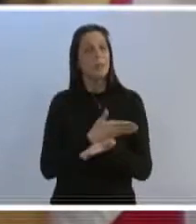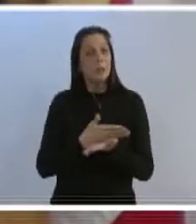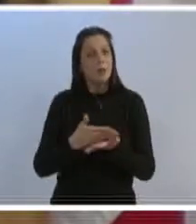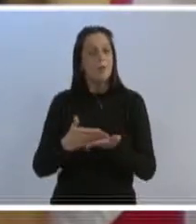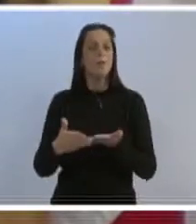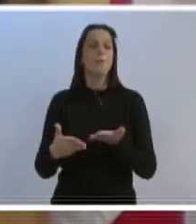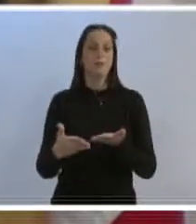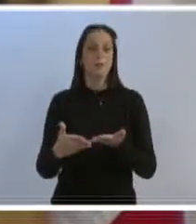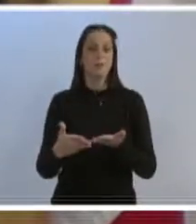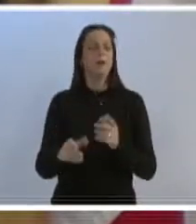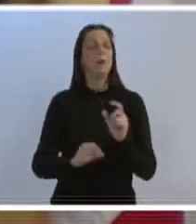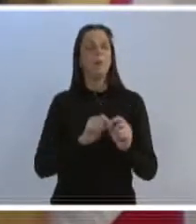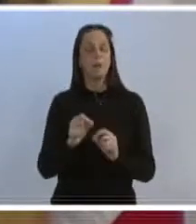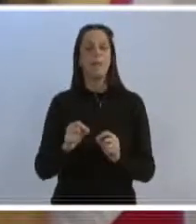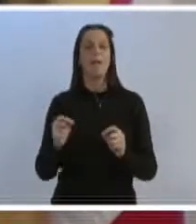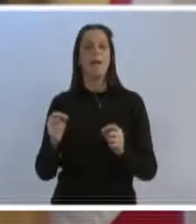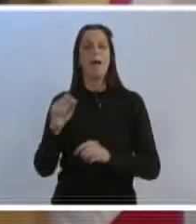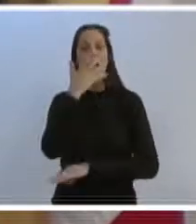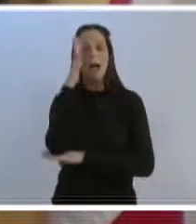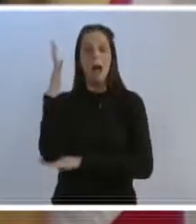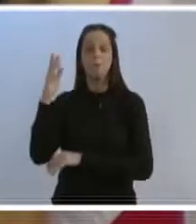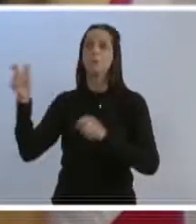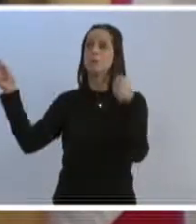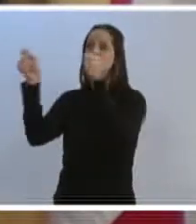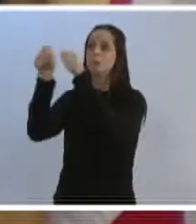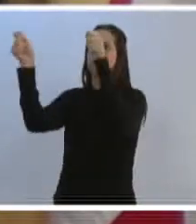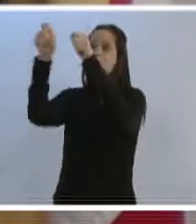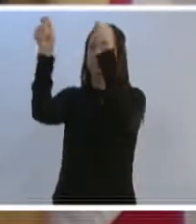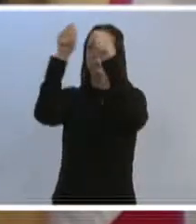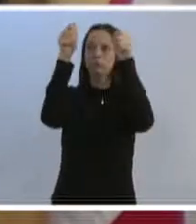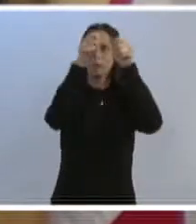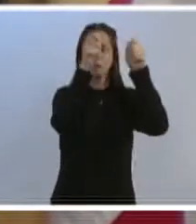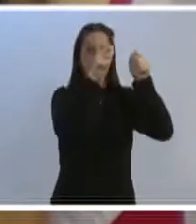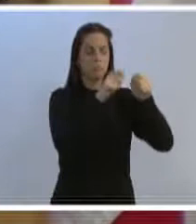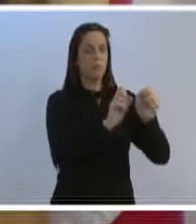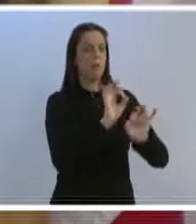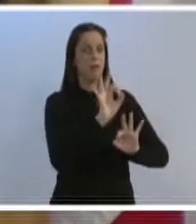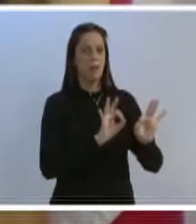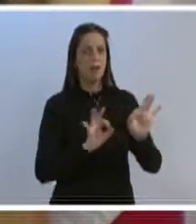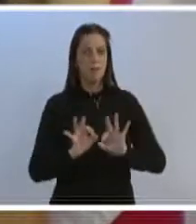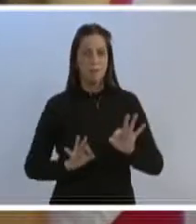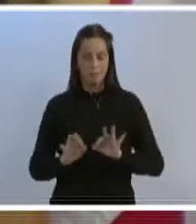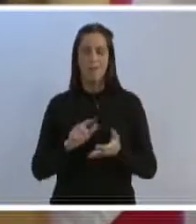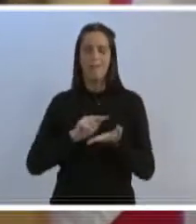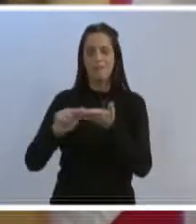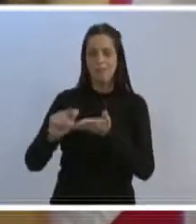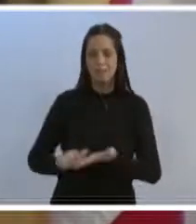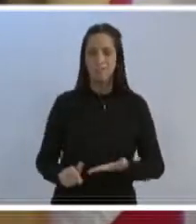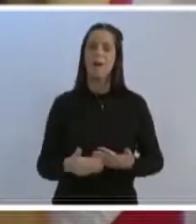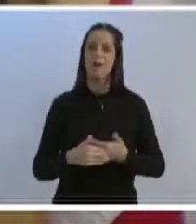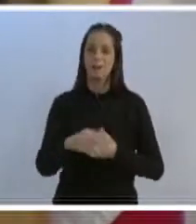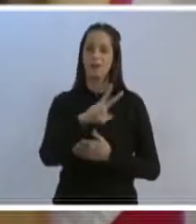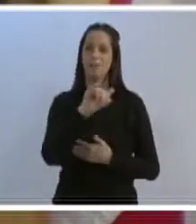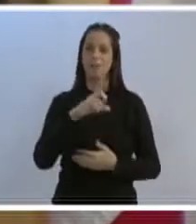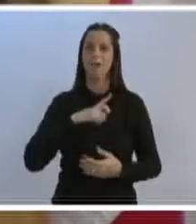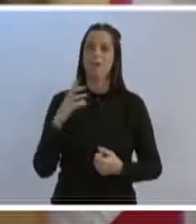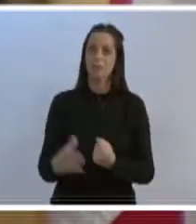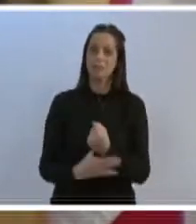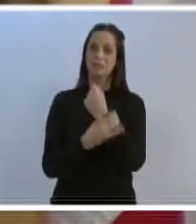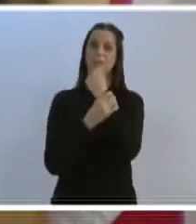processo de poda das árvores e em breve vamos ter realmente segurança para aquela